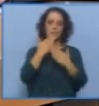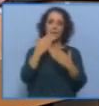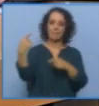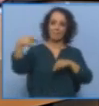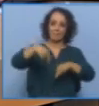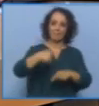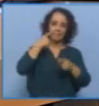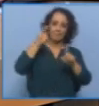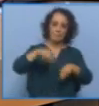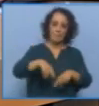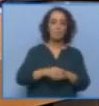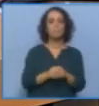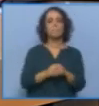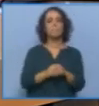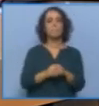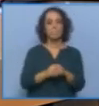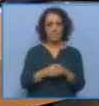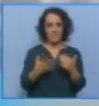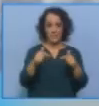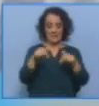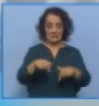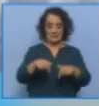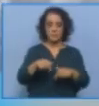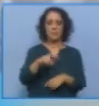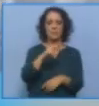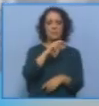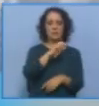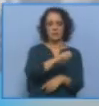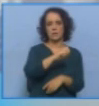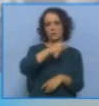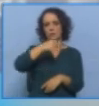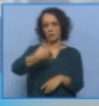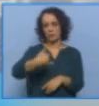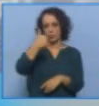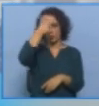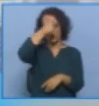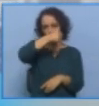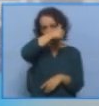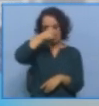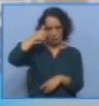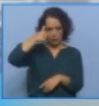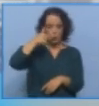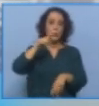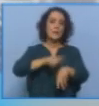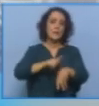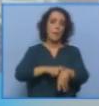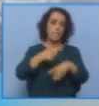vez mais. Este é o 32º domingo do tempo